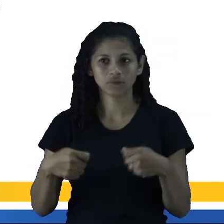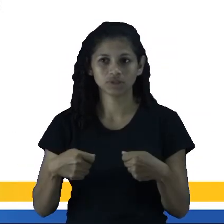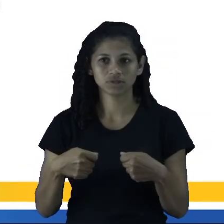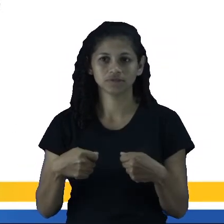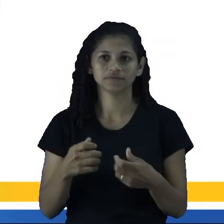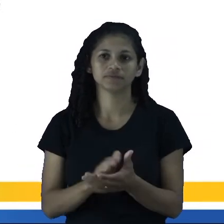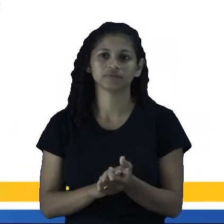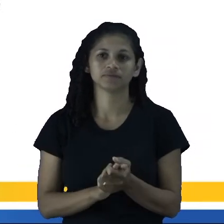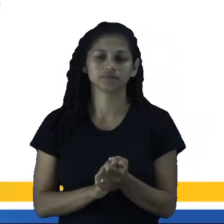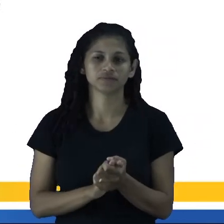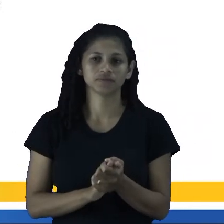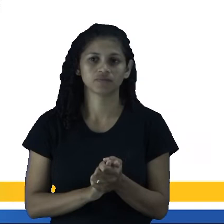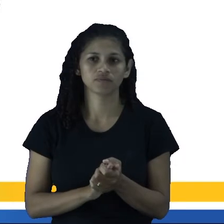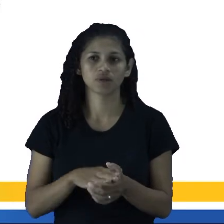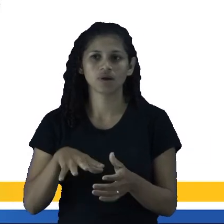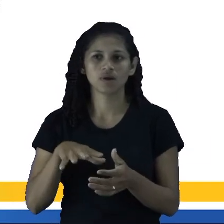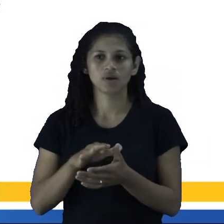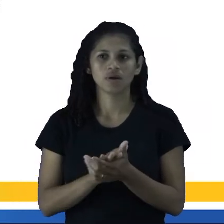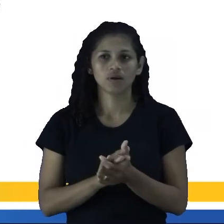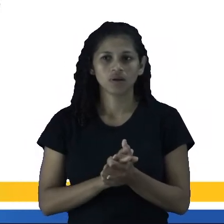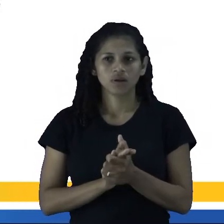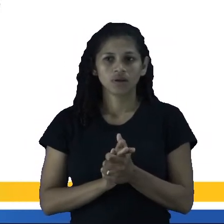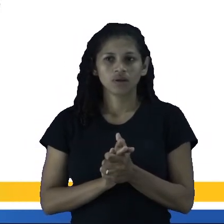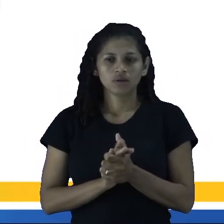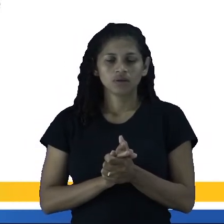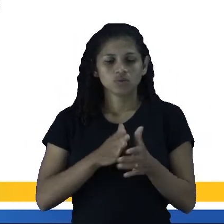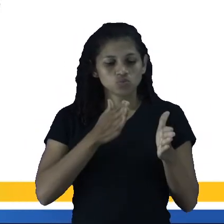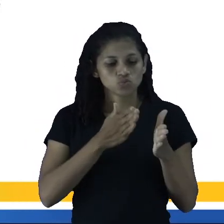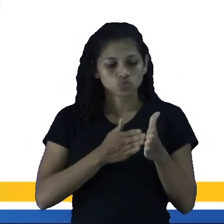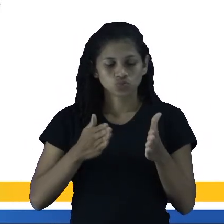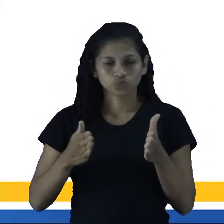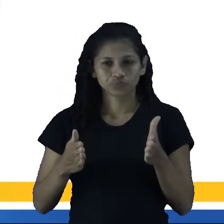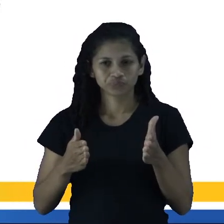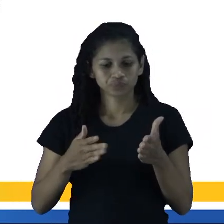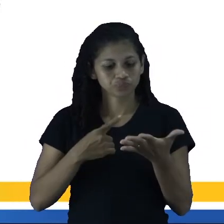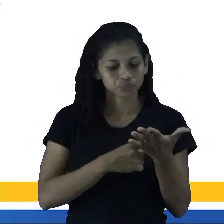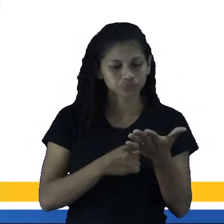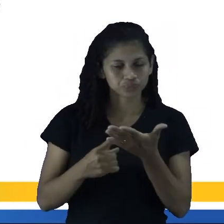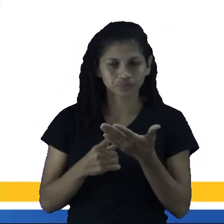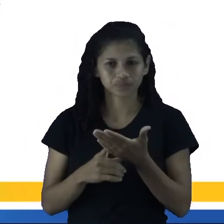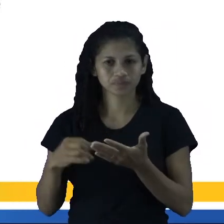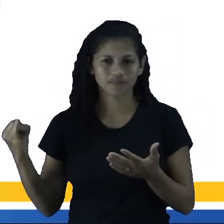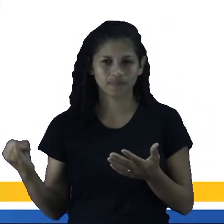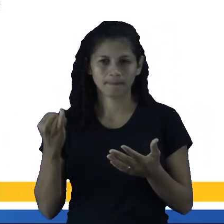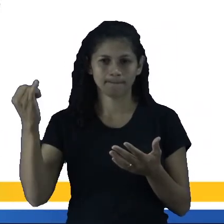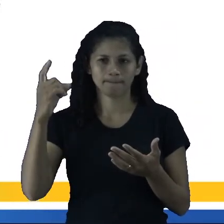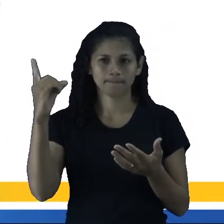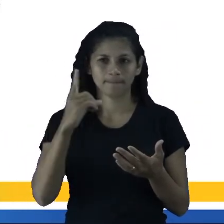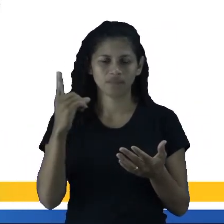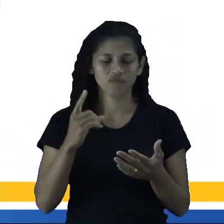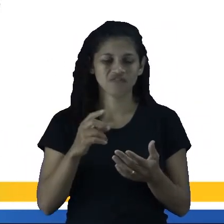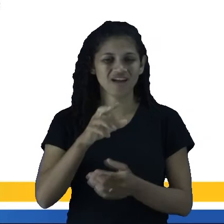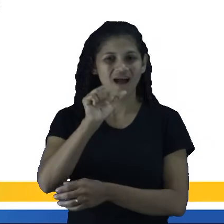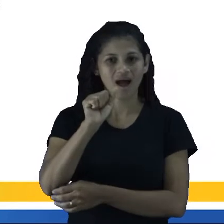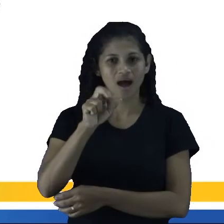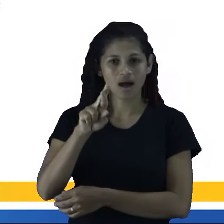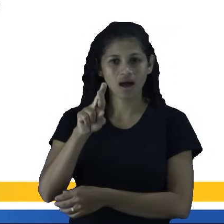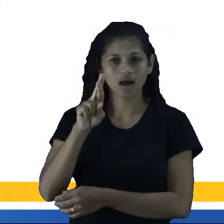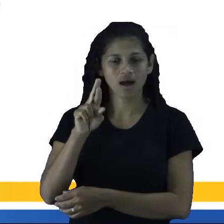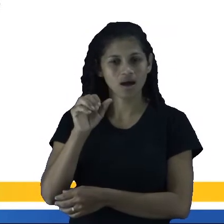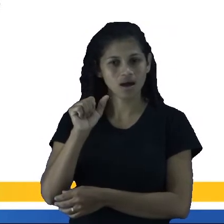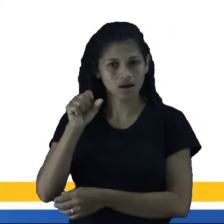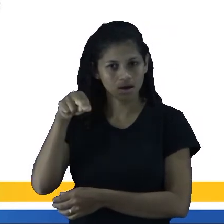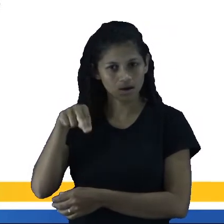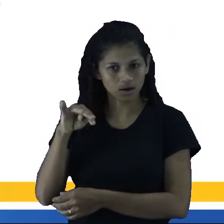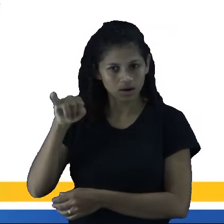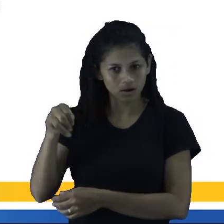B e A são iguais, pois na combinação a ordem não é importante. Se fosse arranjo, isso aqui seria diferente, tá, pessoal? A e